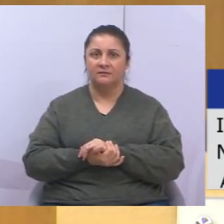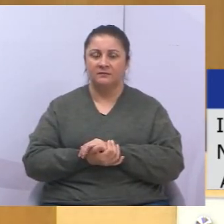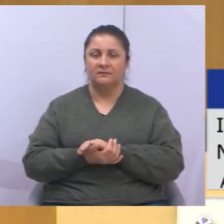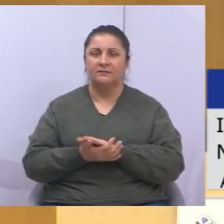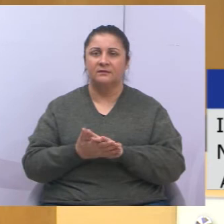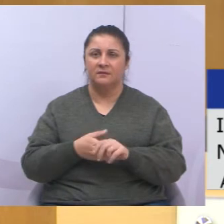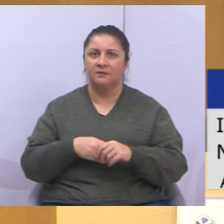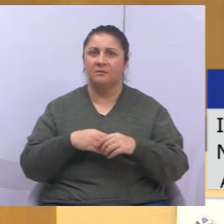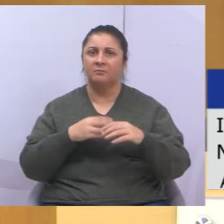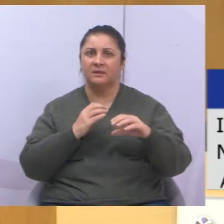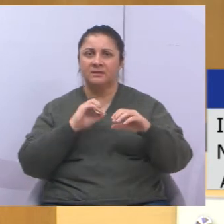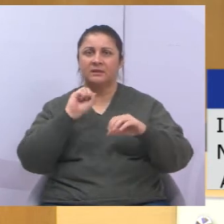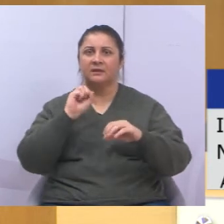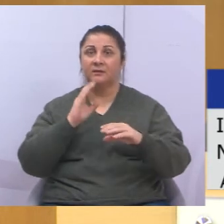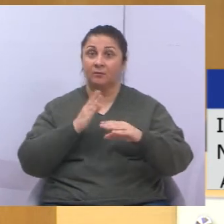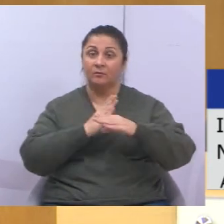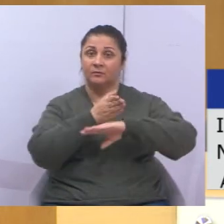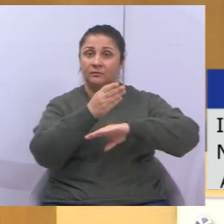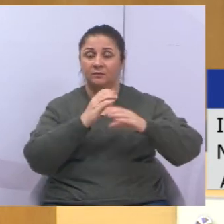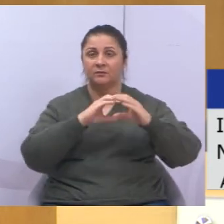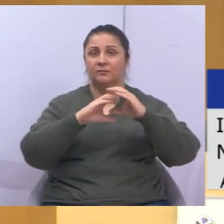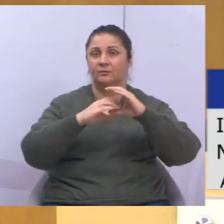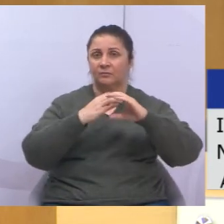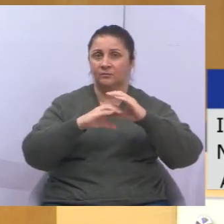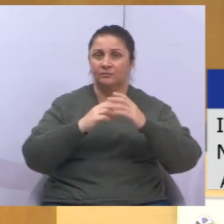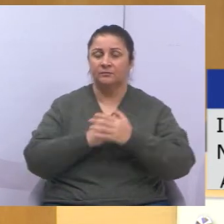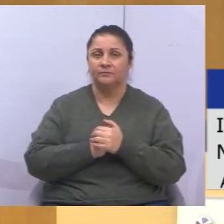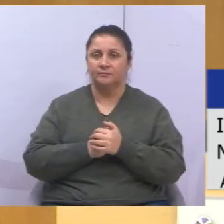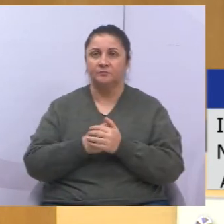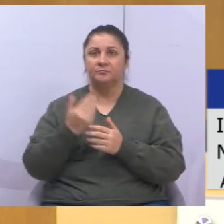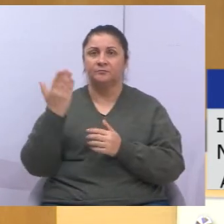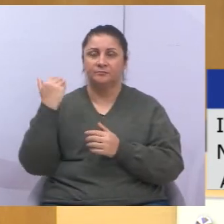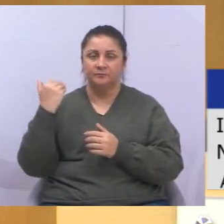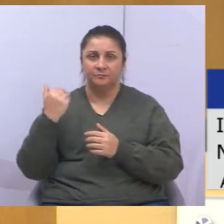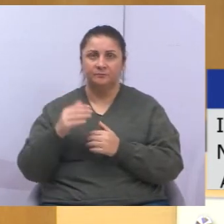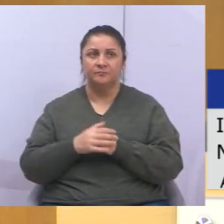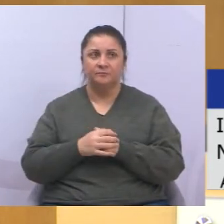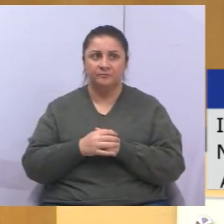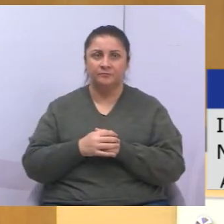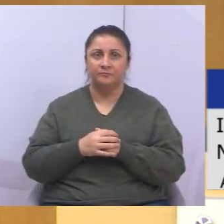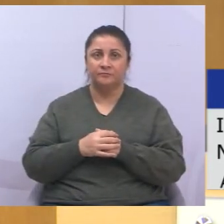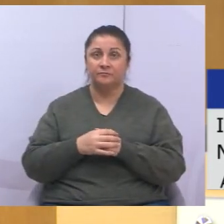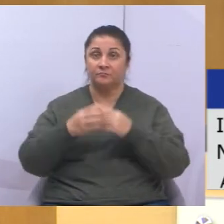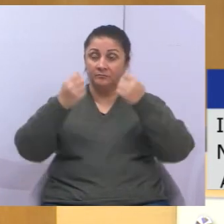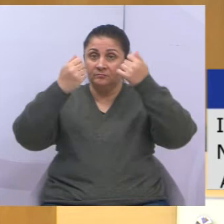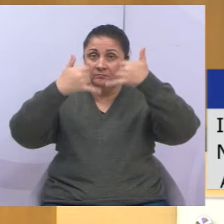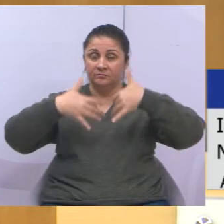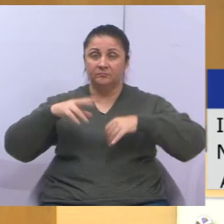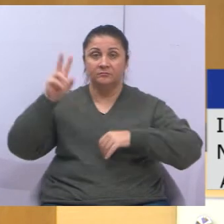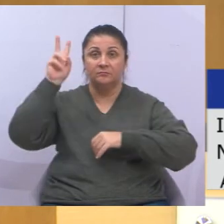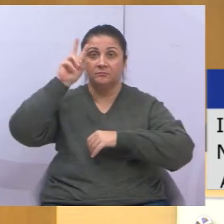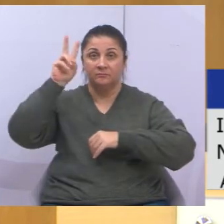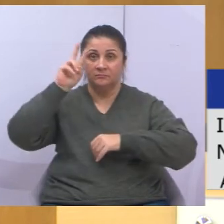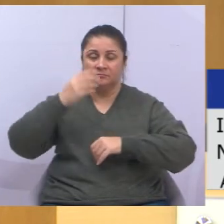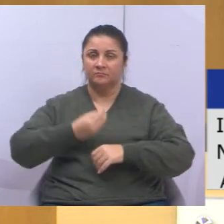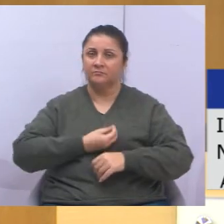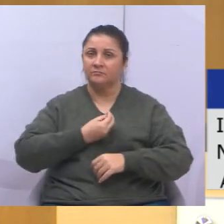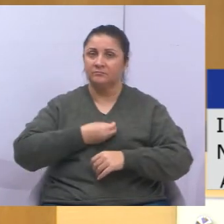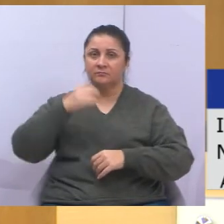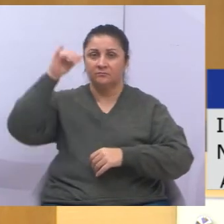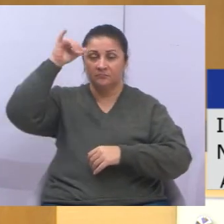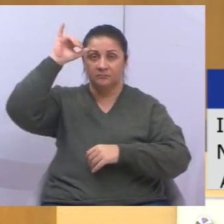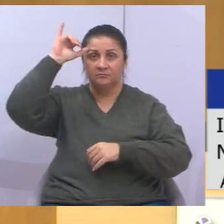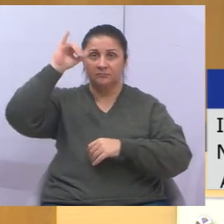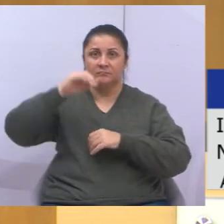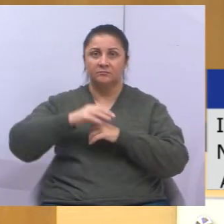servidor concursado do Tribunal de Justiça, e nessa época que ele narrava a história, nós morávamos numa chácara